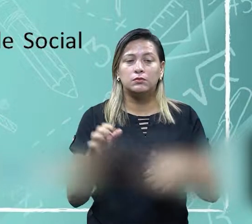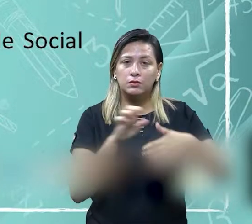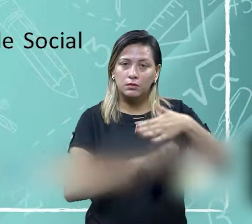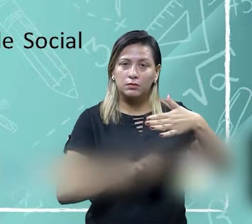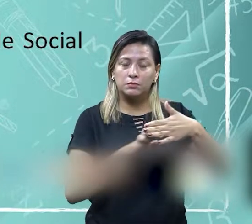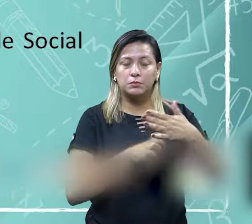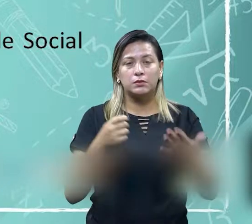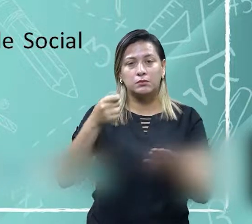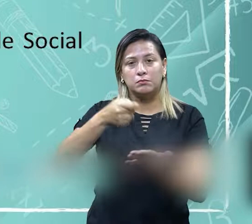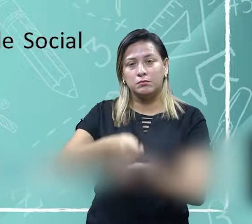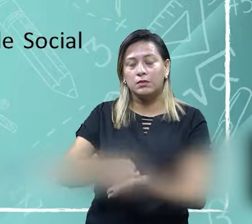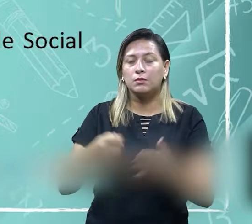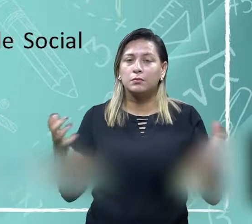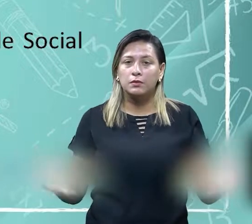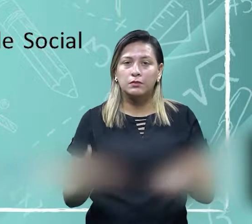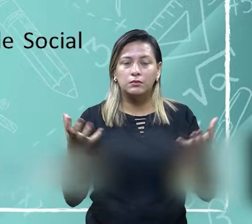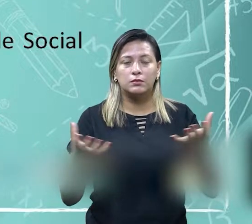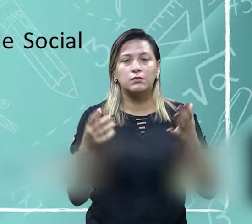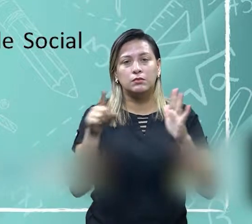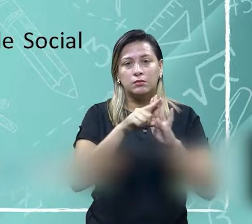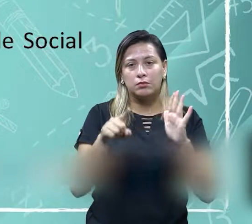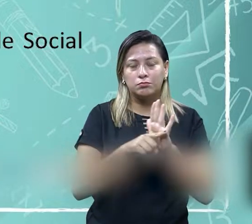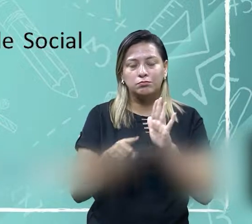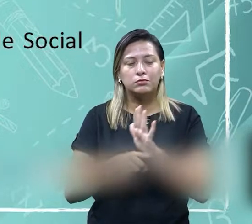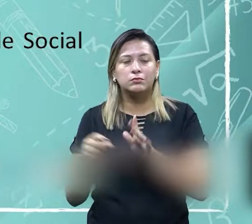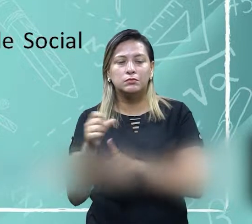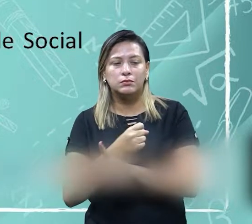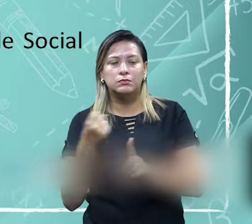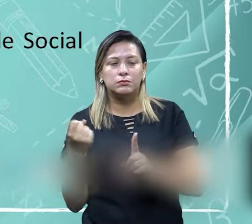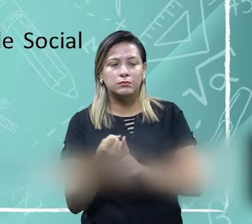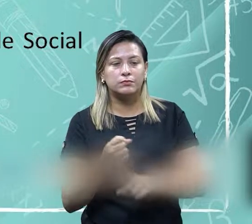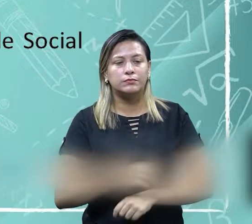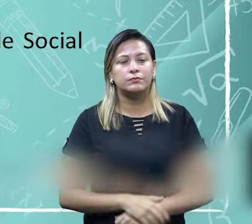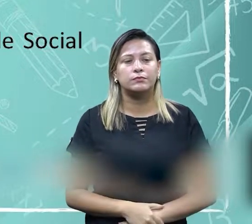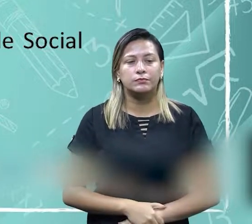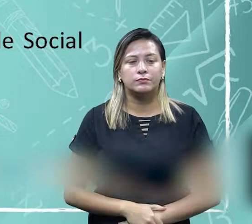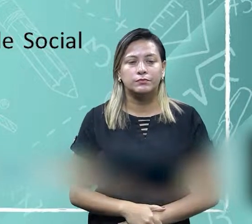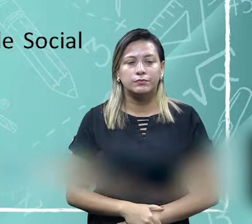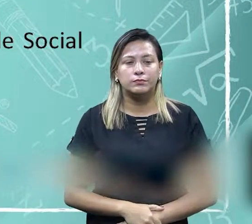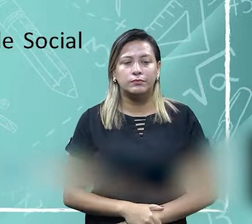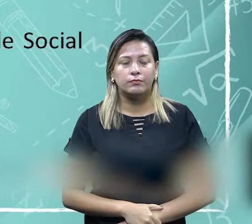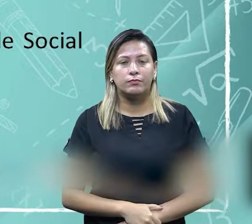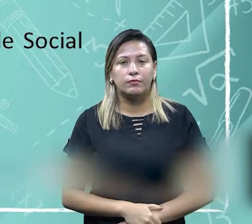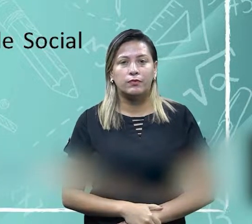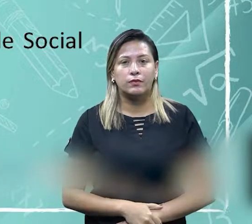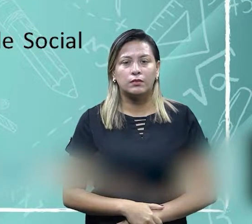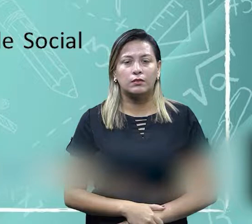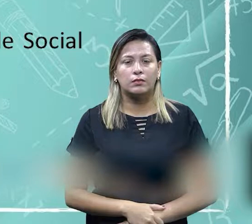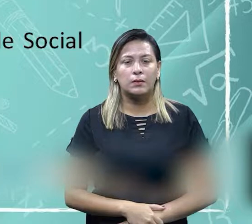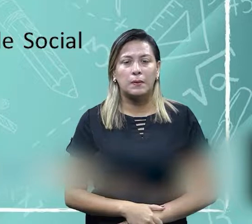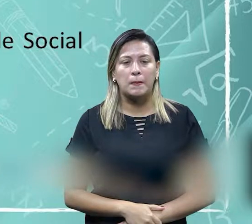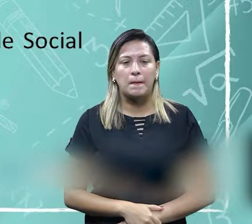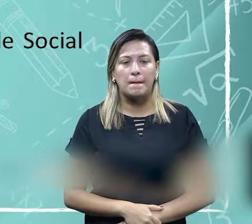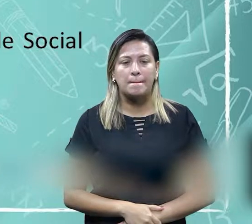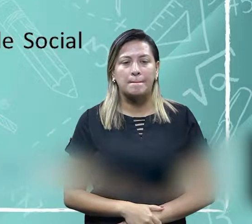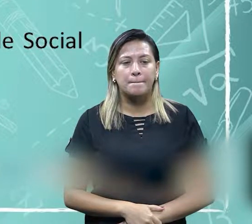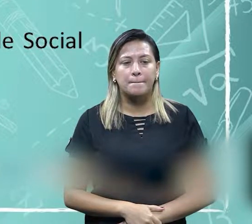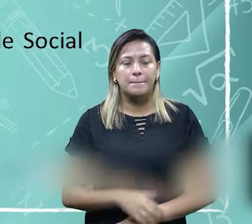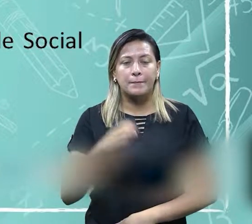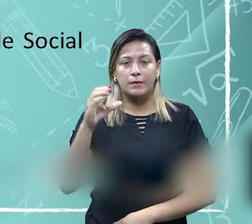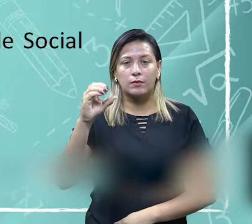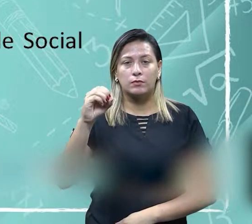pagam isso para incentivar programas sociais, tá certo? Então, existe uma fatia que vai entrando relacionada a isso.